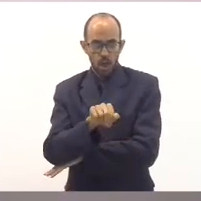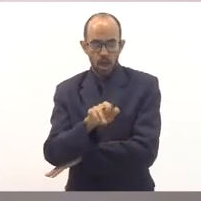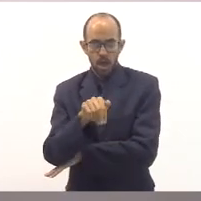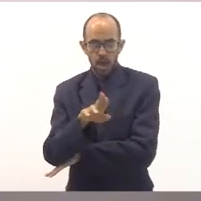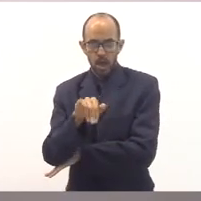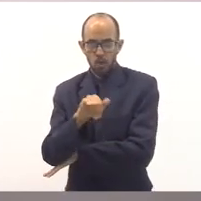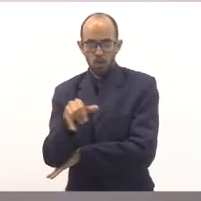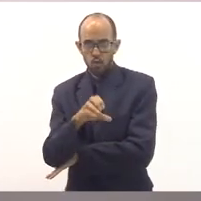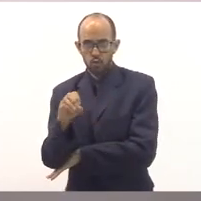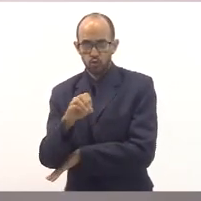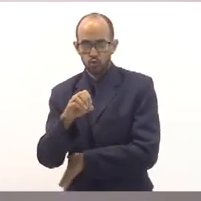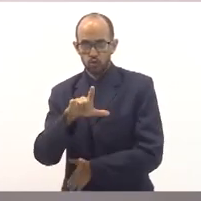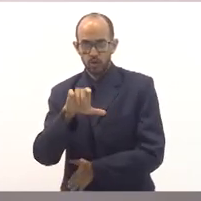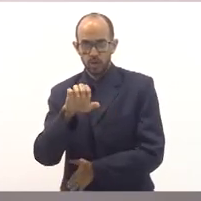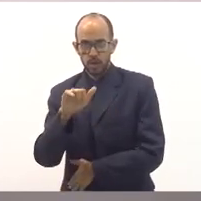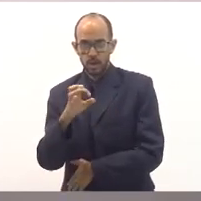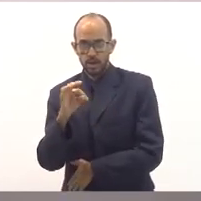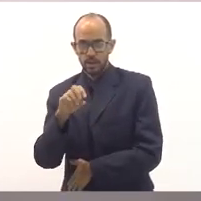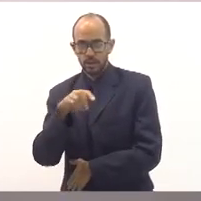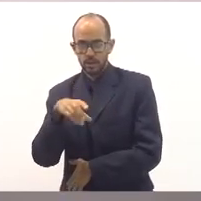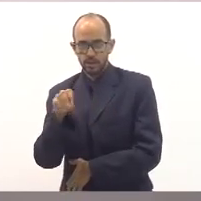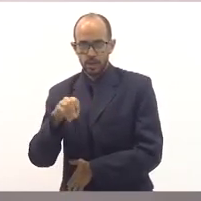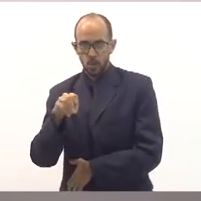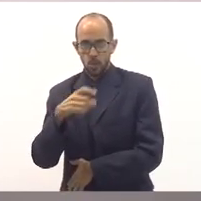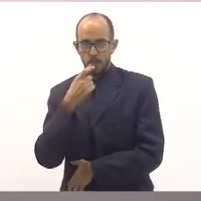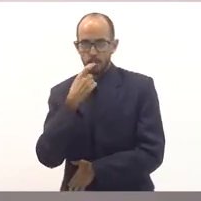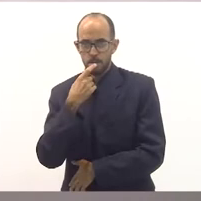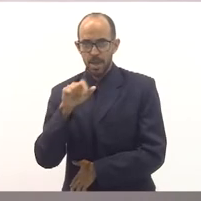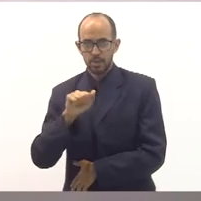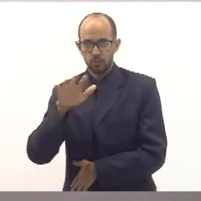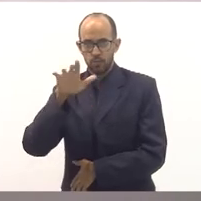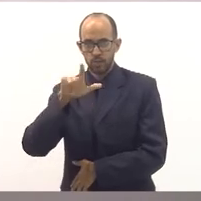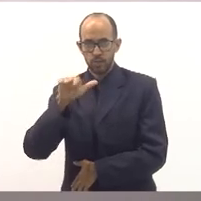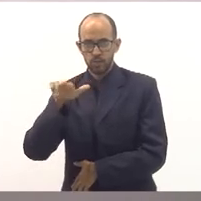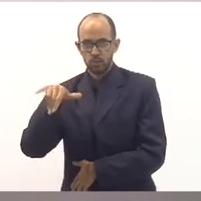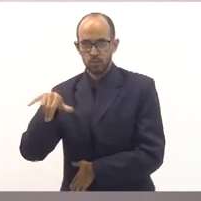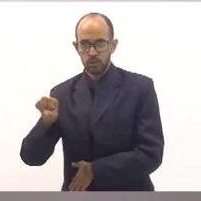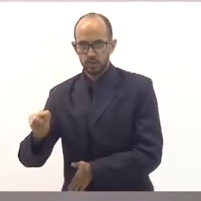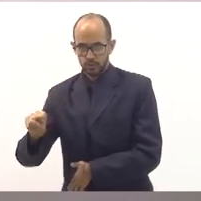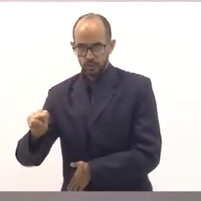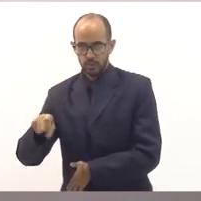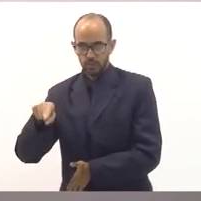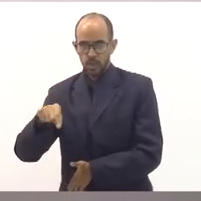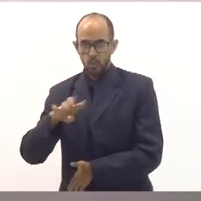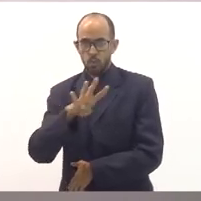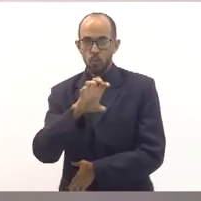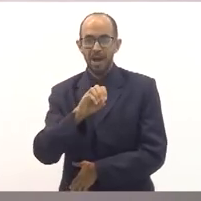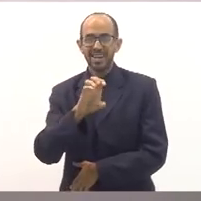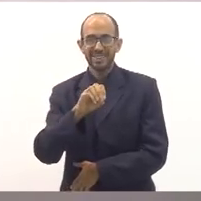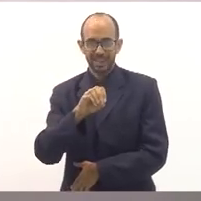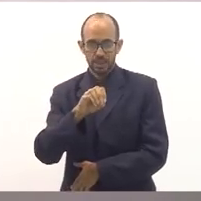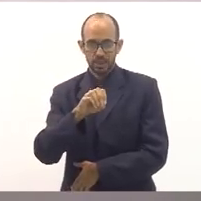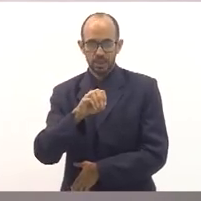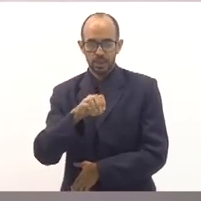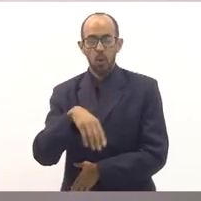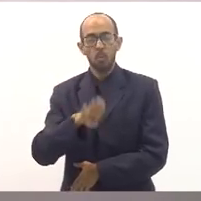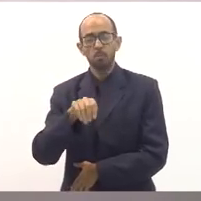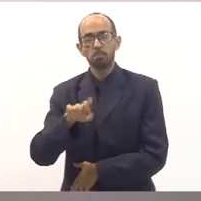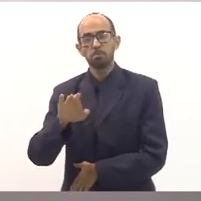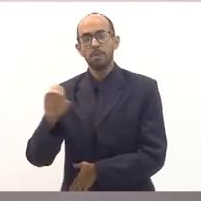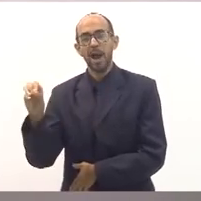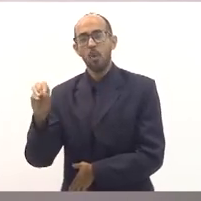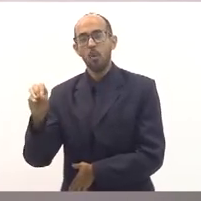ali beirando no Complexo do Lins é o gente chama da região ali do 40 hoje é o Barro Preto na